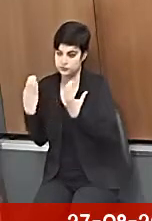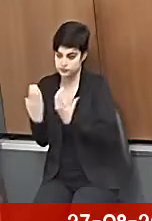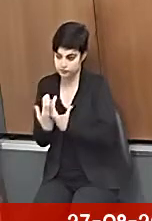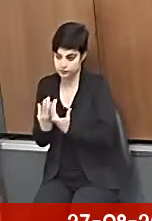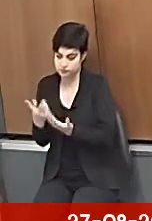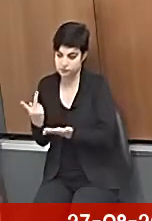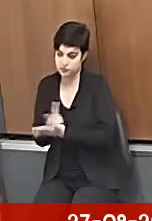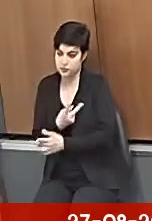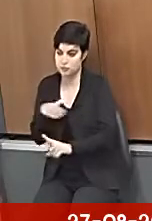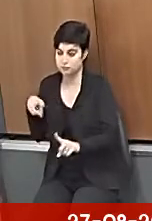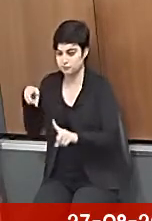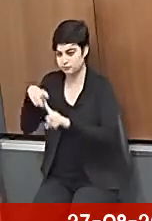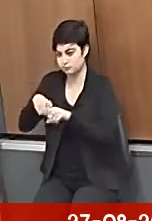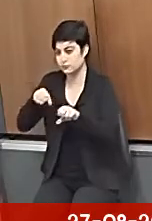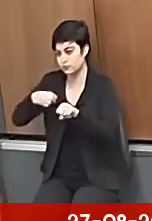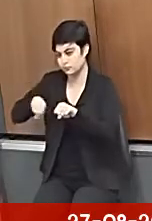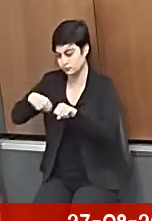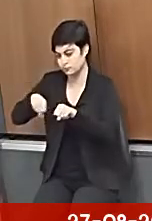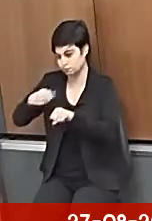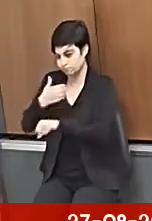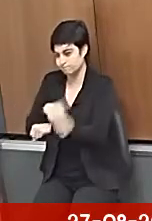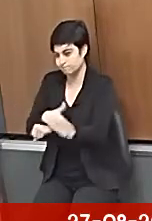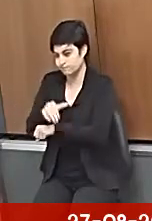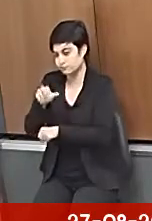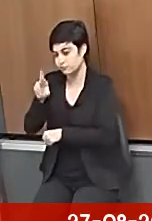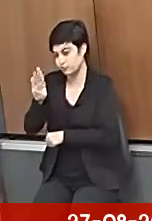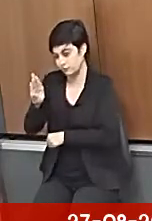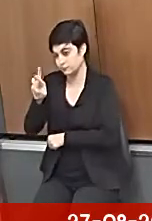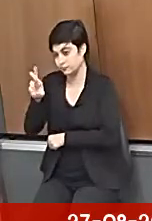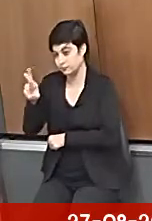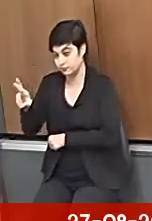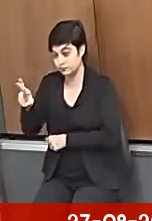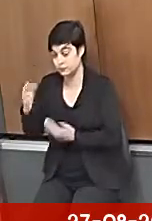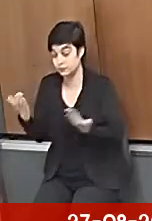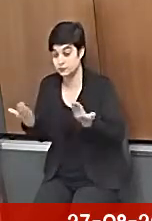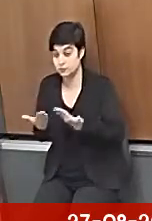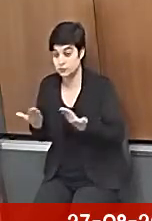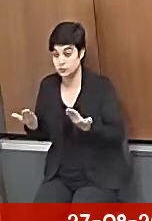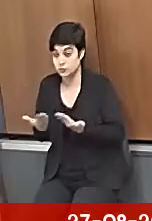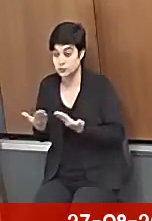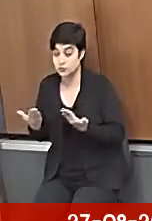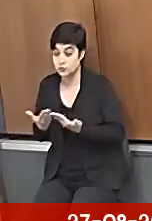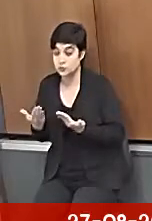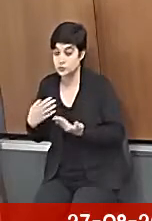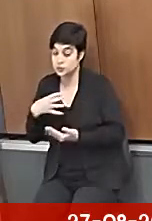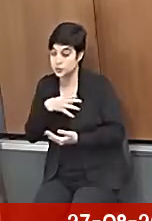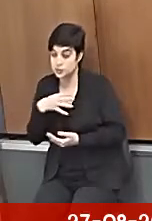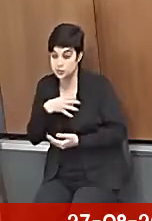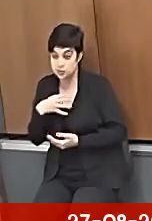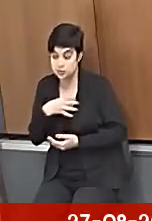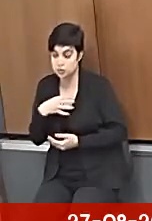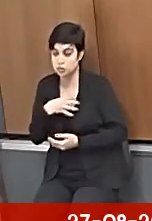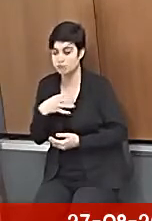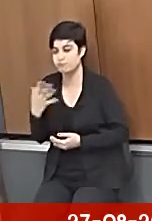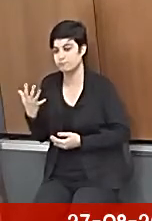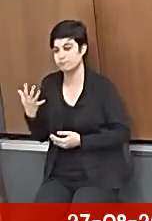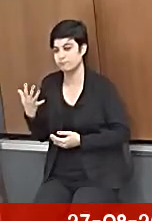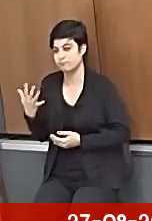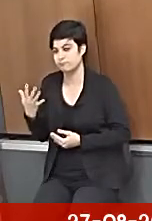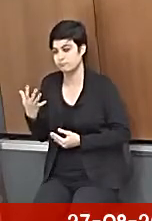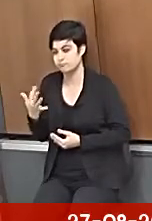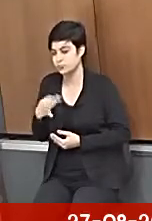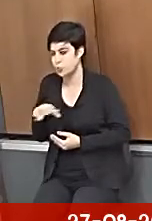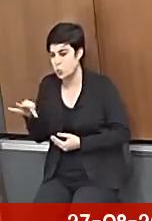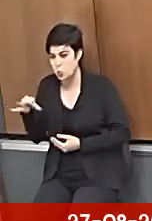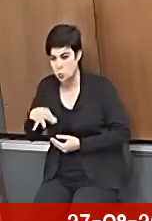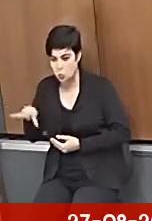acidente de moto no anel rodoviário e hoje eu consigo sentir a dor do acamado de um cadeirante de